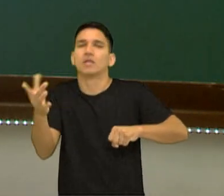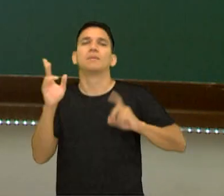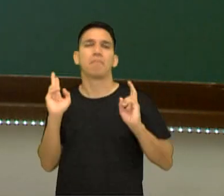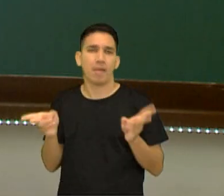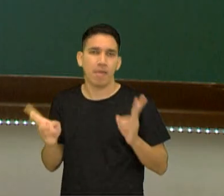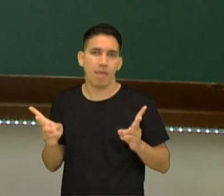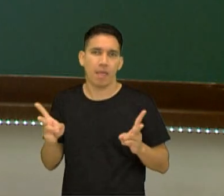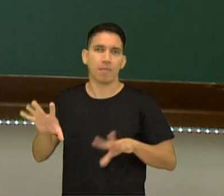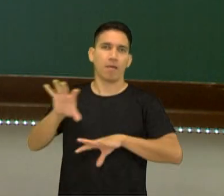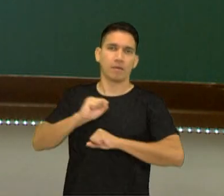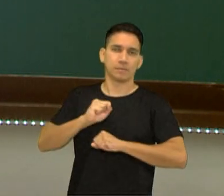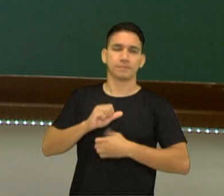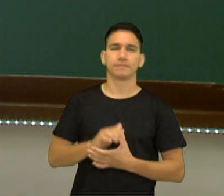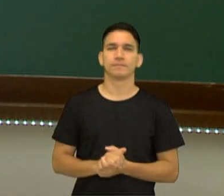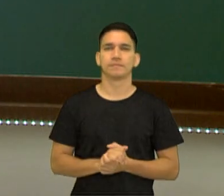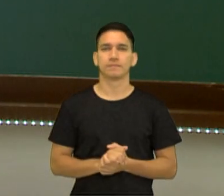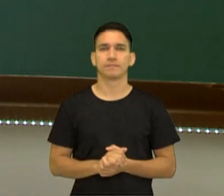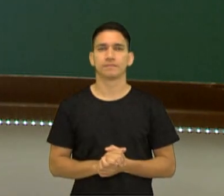valor.